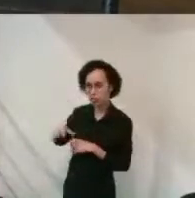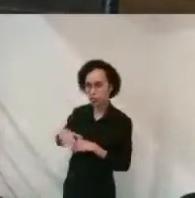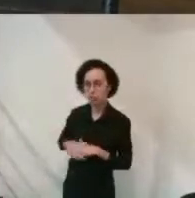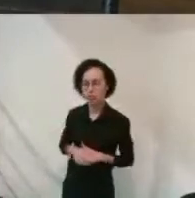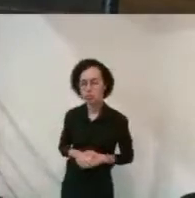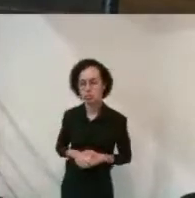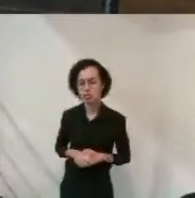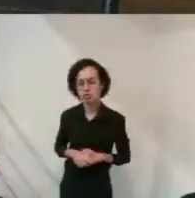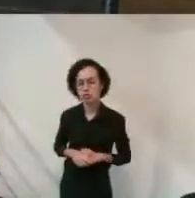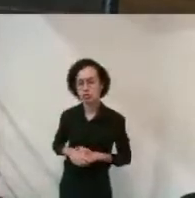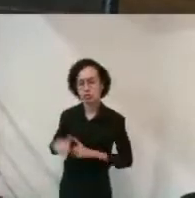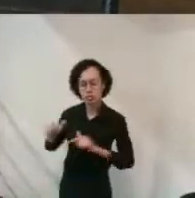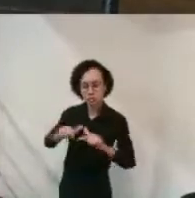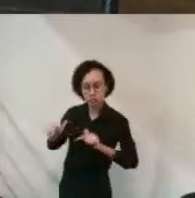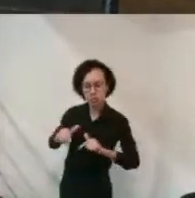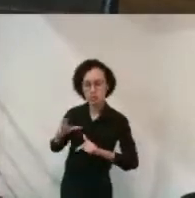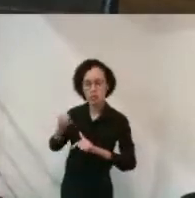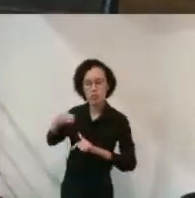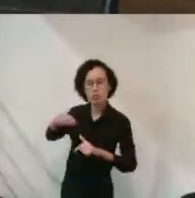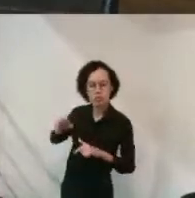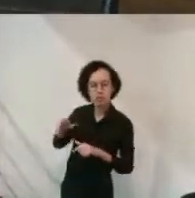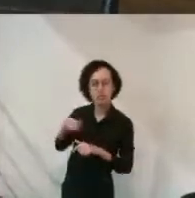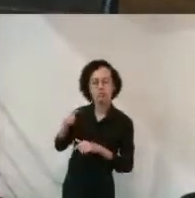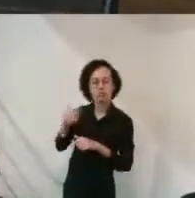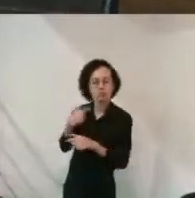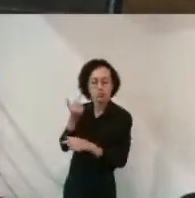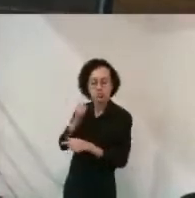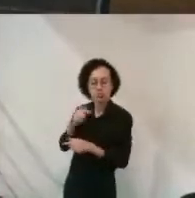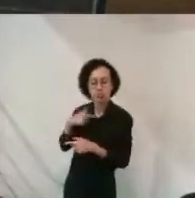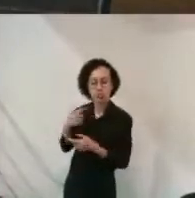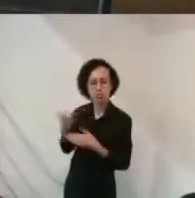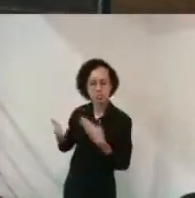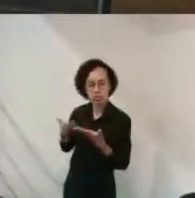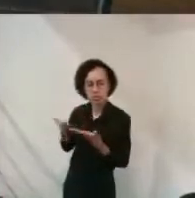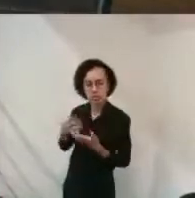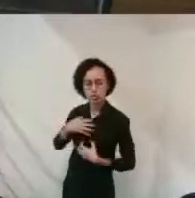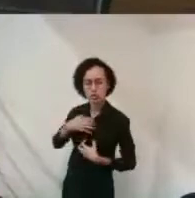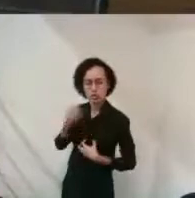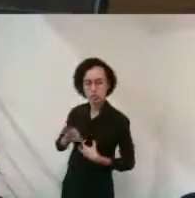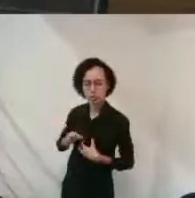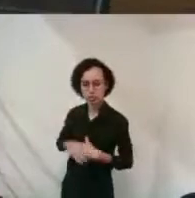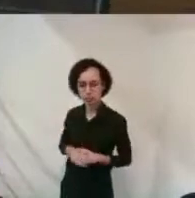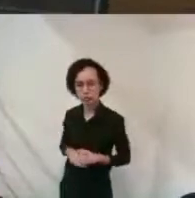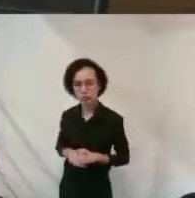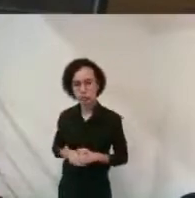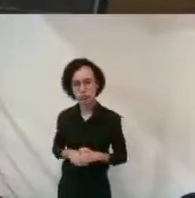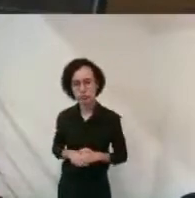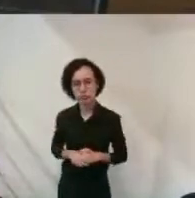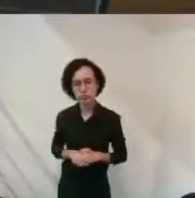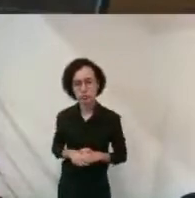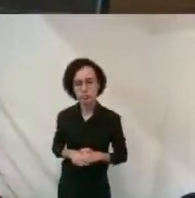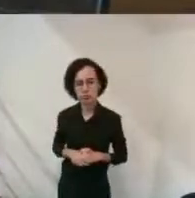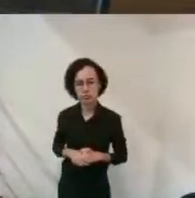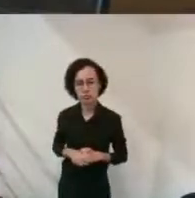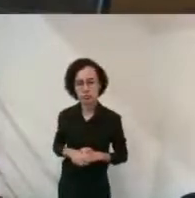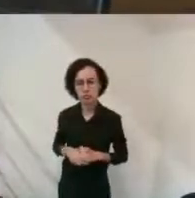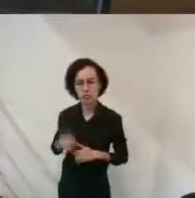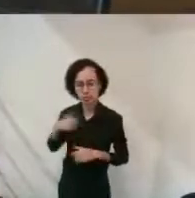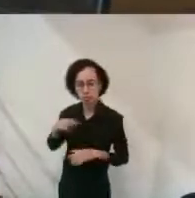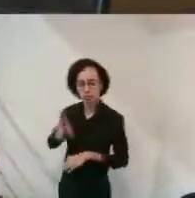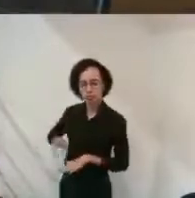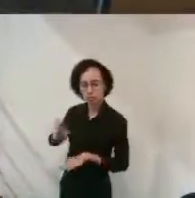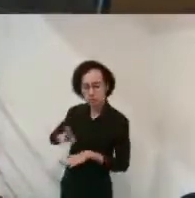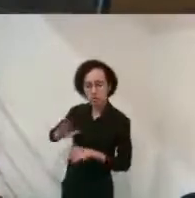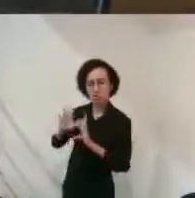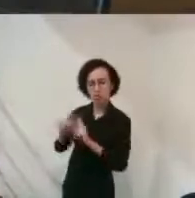por comarca nessa questão de resíduos, a gente não consegue a escala necessária. E o consórcio e a regionalização vem sendo utilizado em